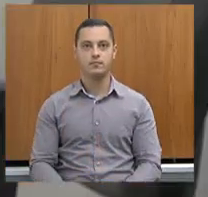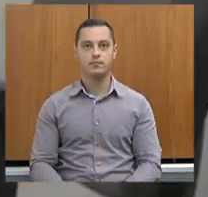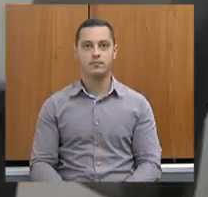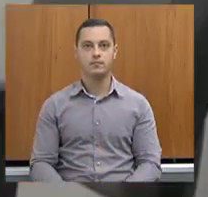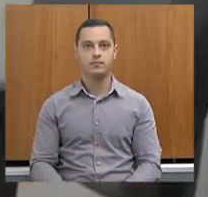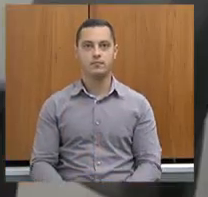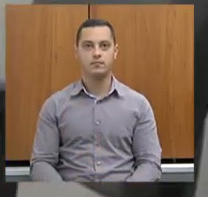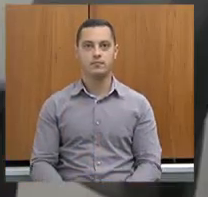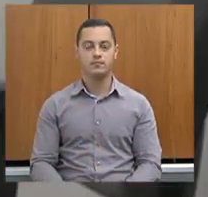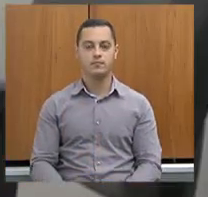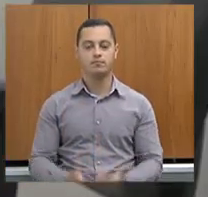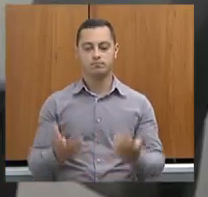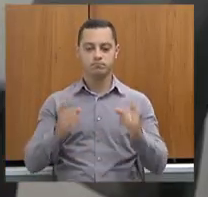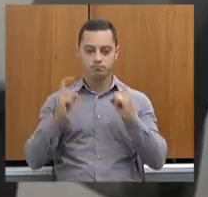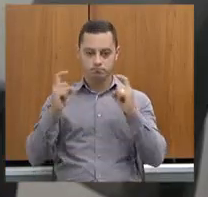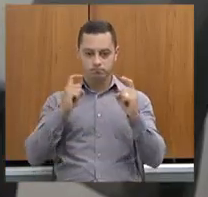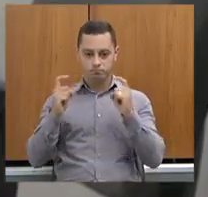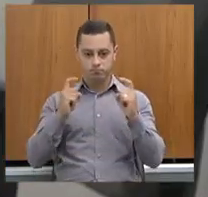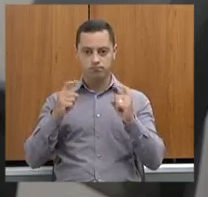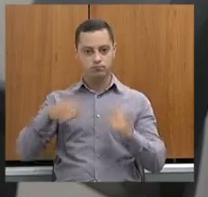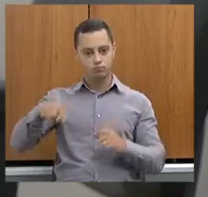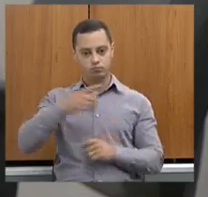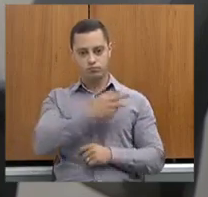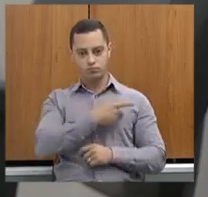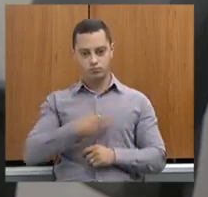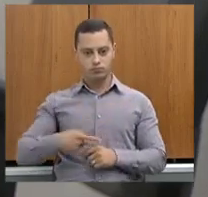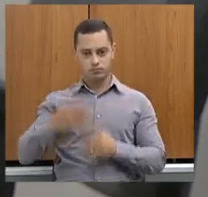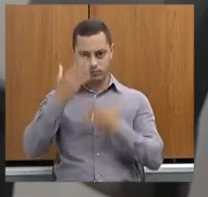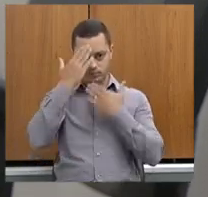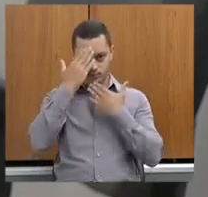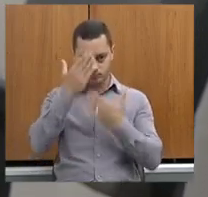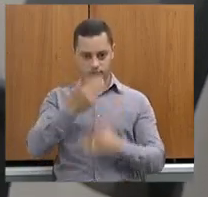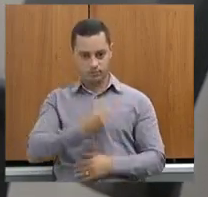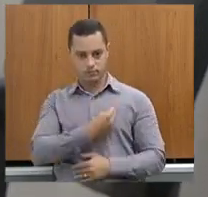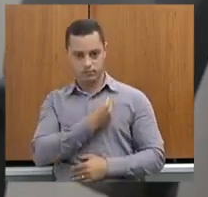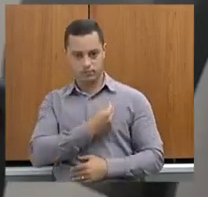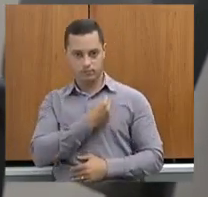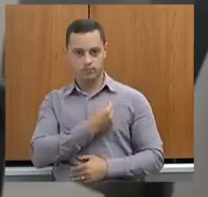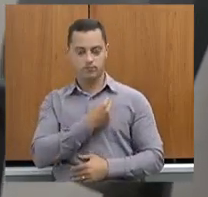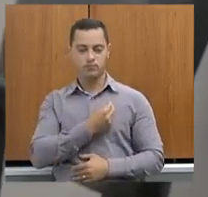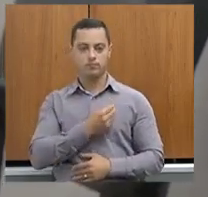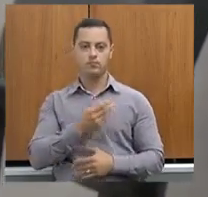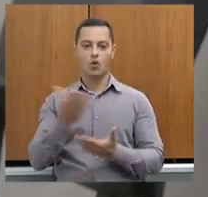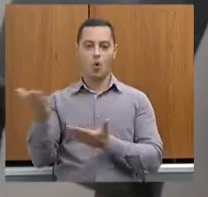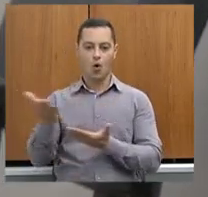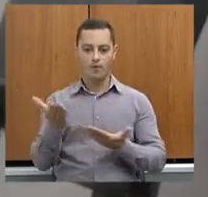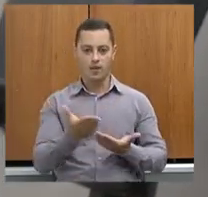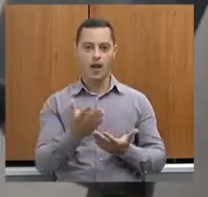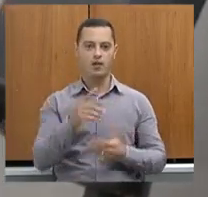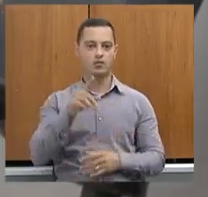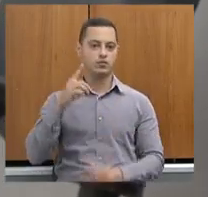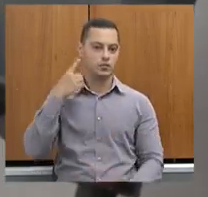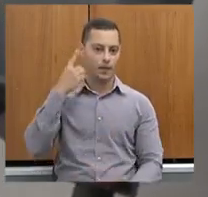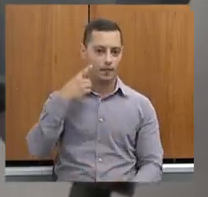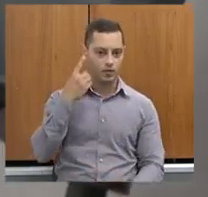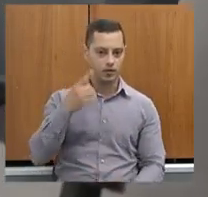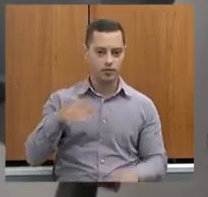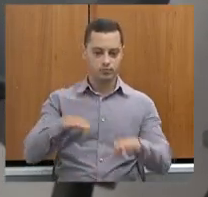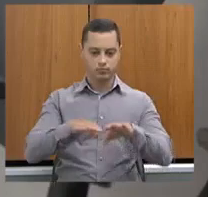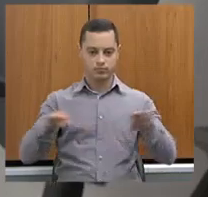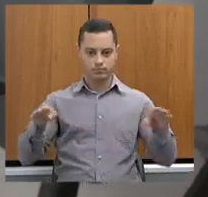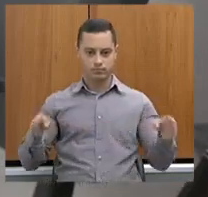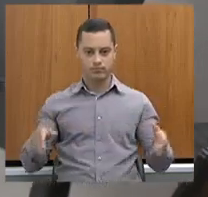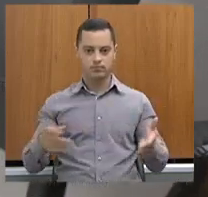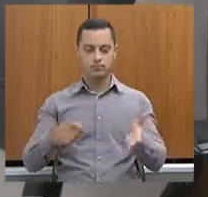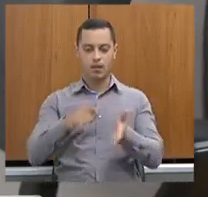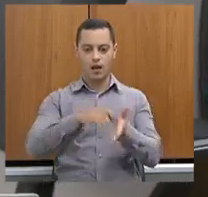cumprida a finalidade da reunião a presidência agradece a presença dos parlamentares dos convidados determina a lavadora